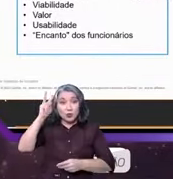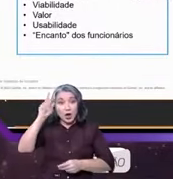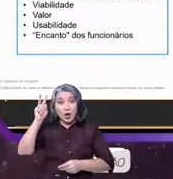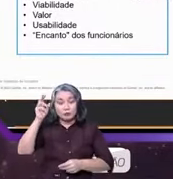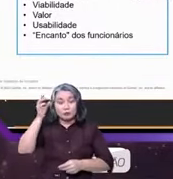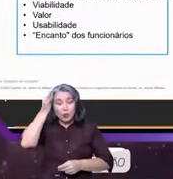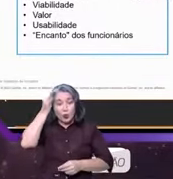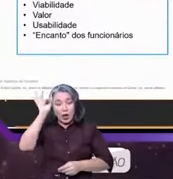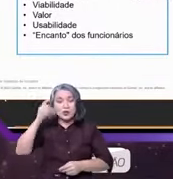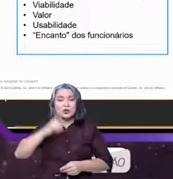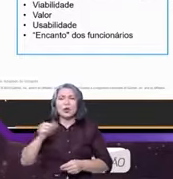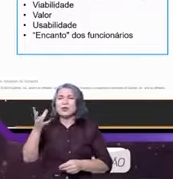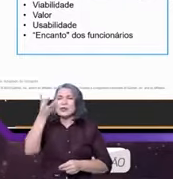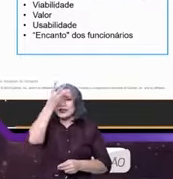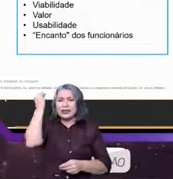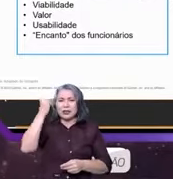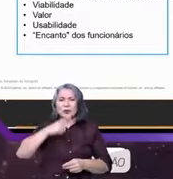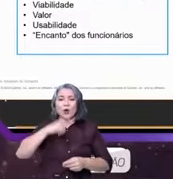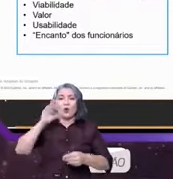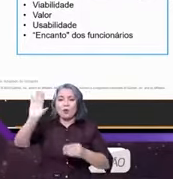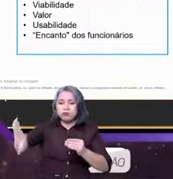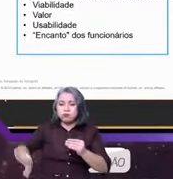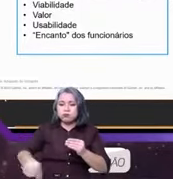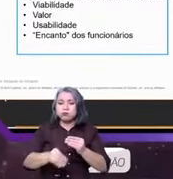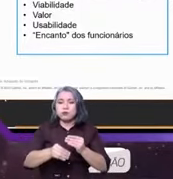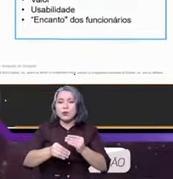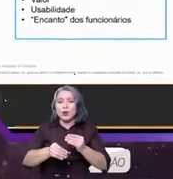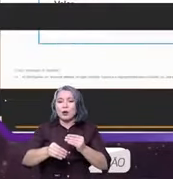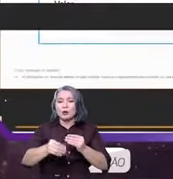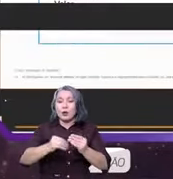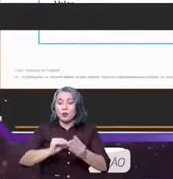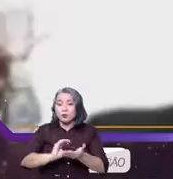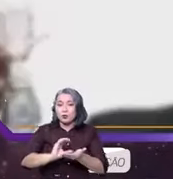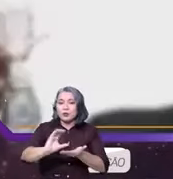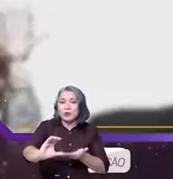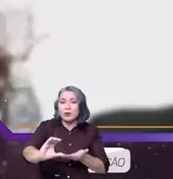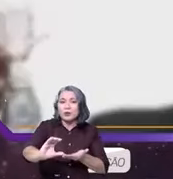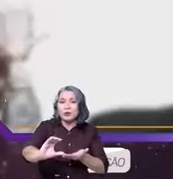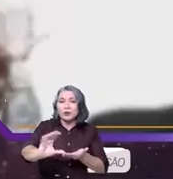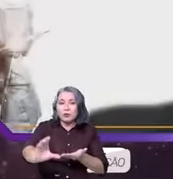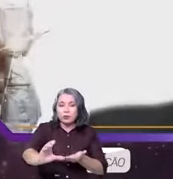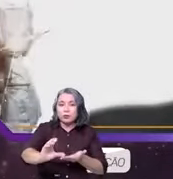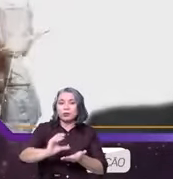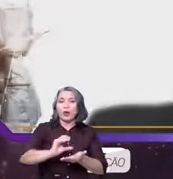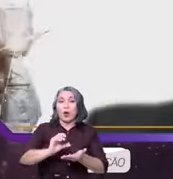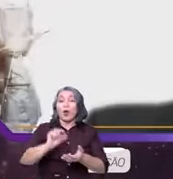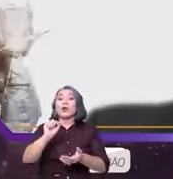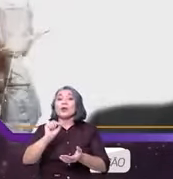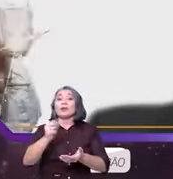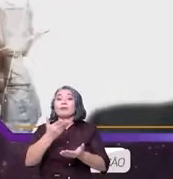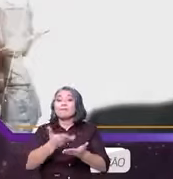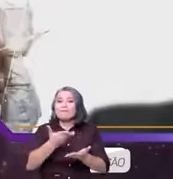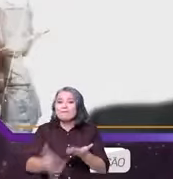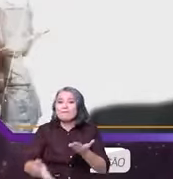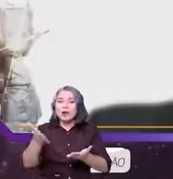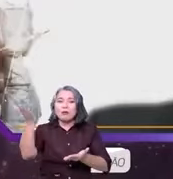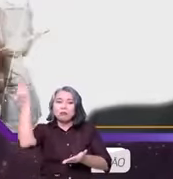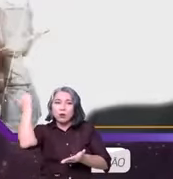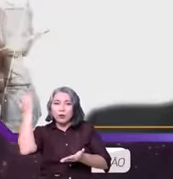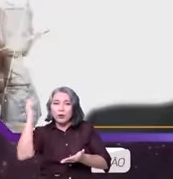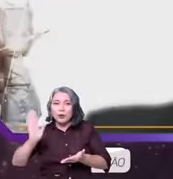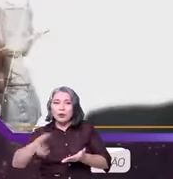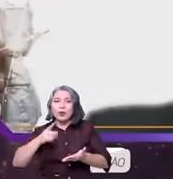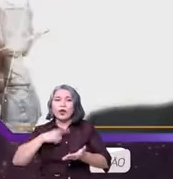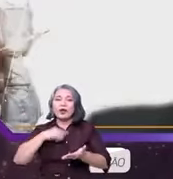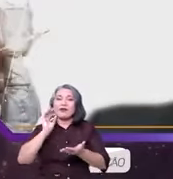ambição, mas é entregar. É principalmente um foco na entrega. O que nós perdemos um pouco no passado